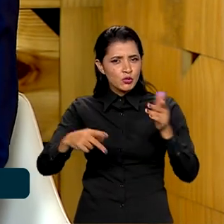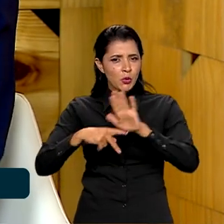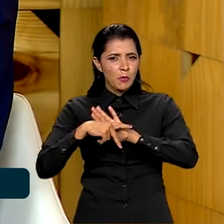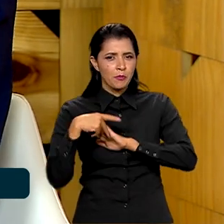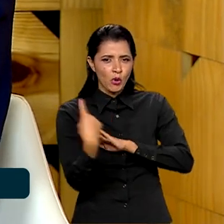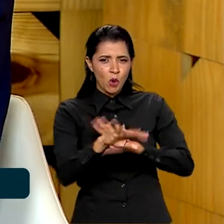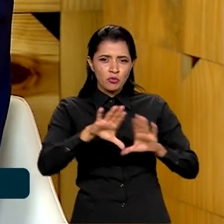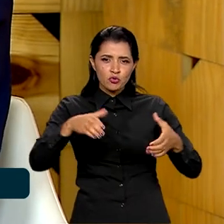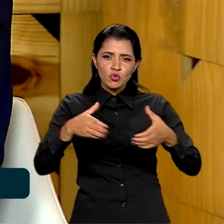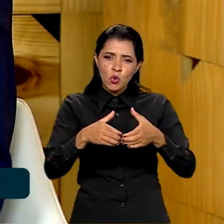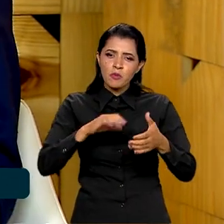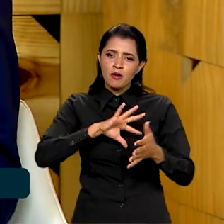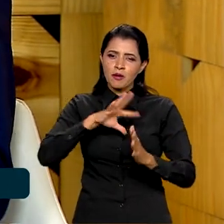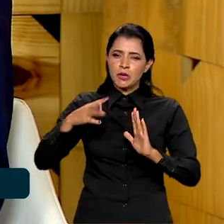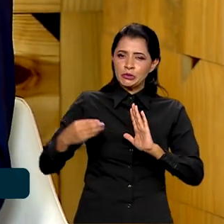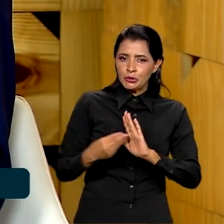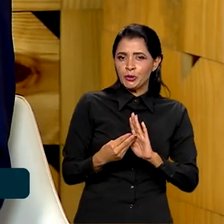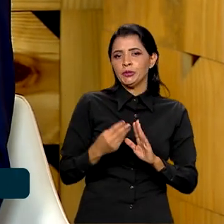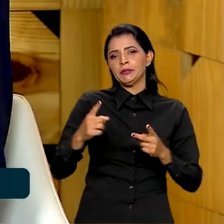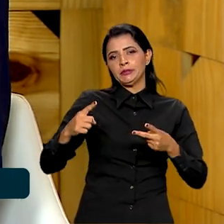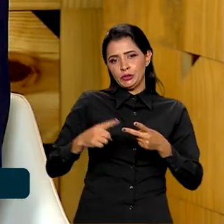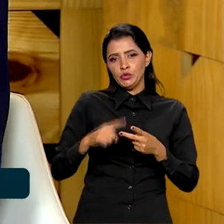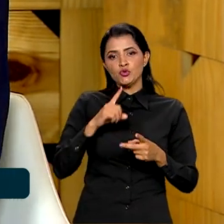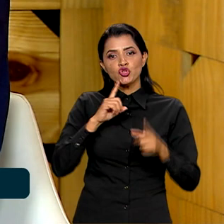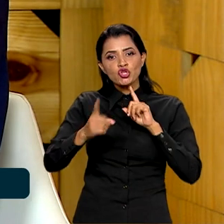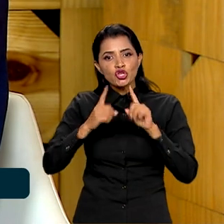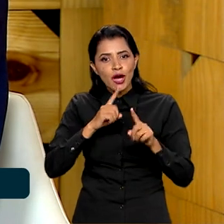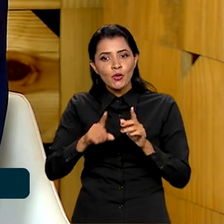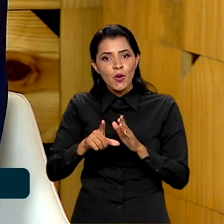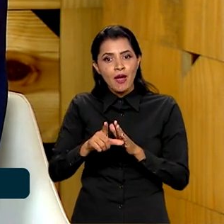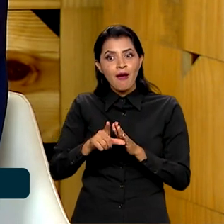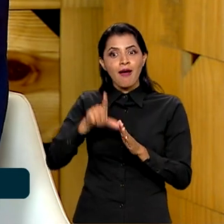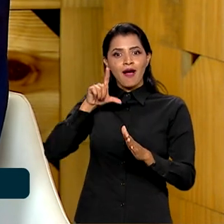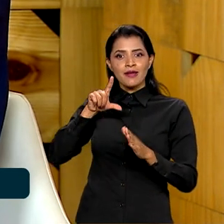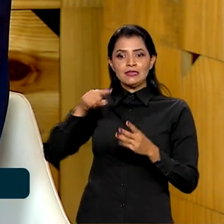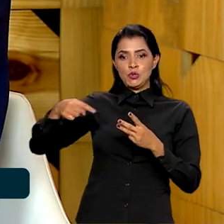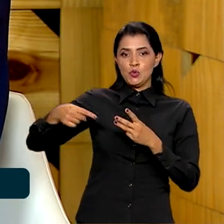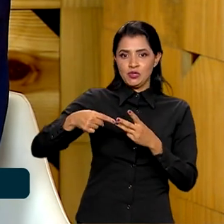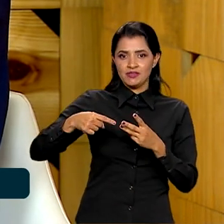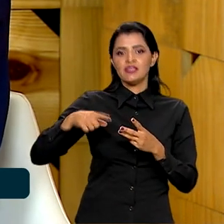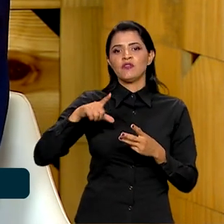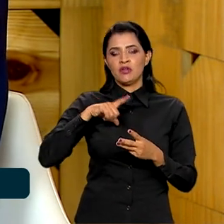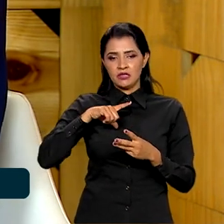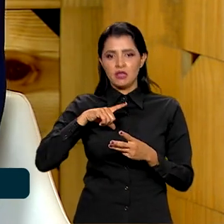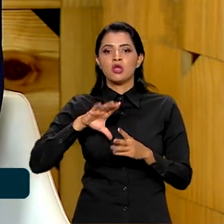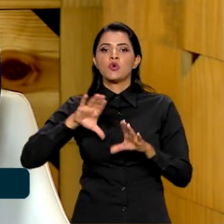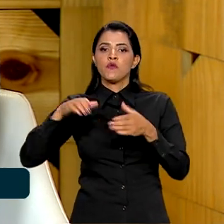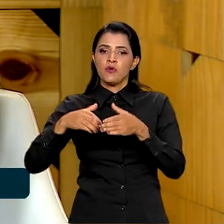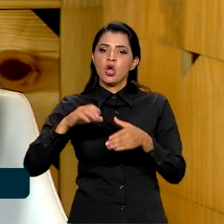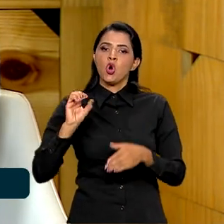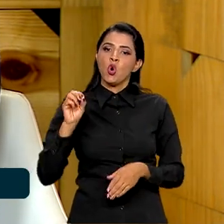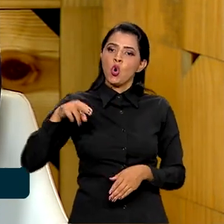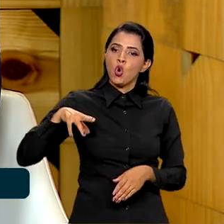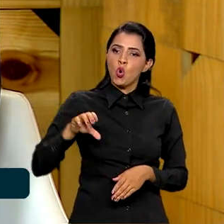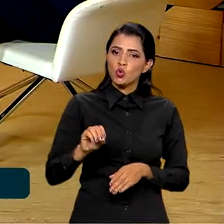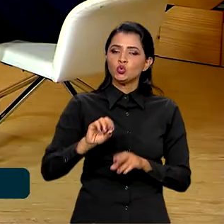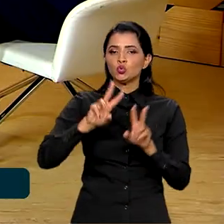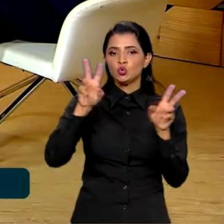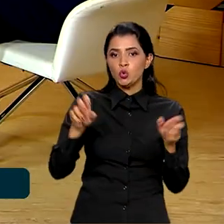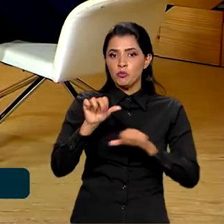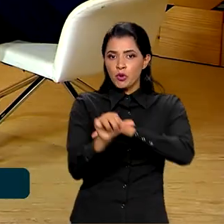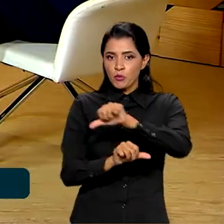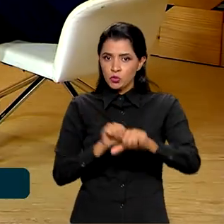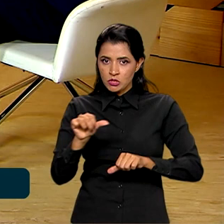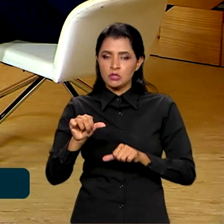incluindo aí os diálogos, antecedem um evento ainda maior, né, que será a Conferência da ONU sobre Mudanças Climáticas, a